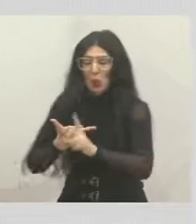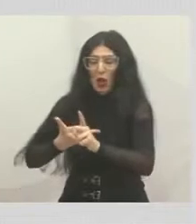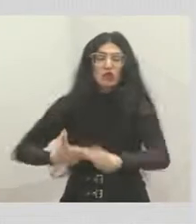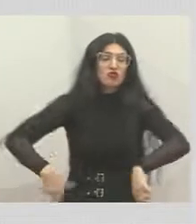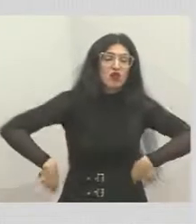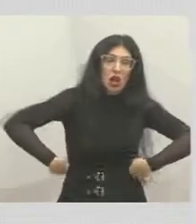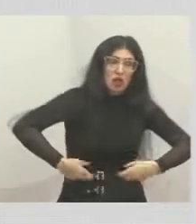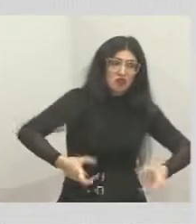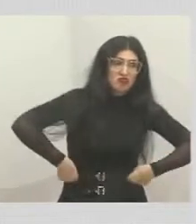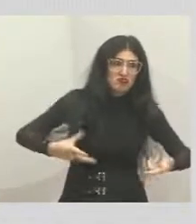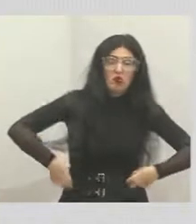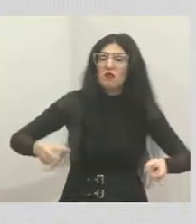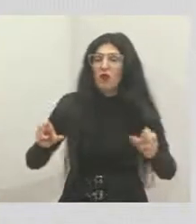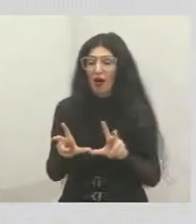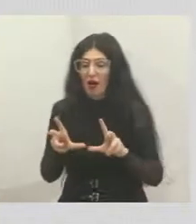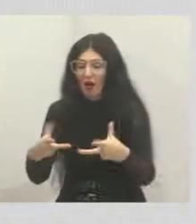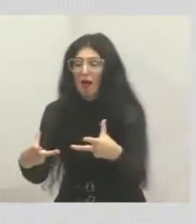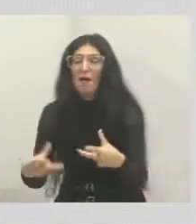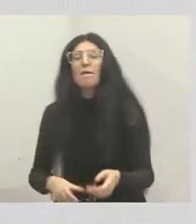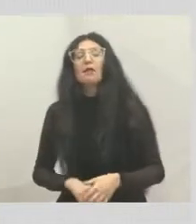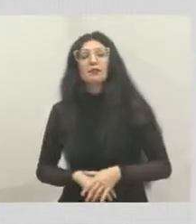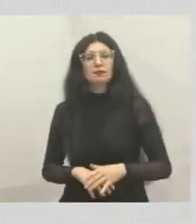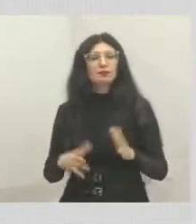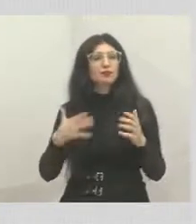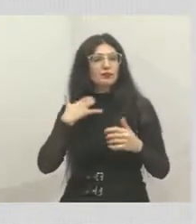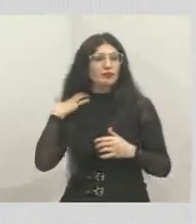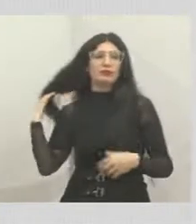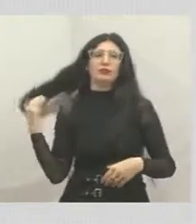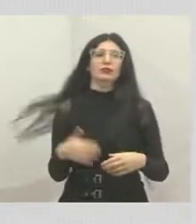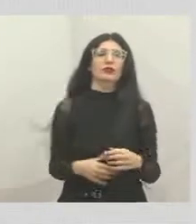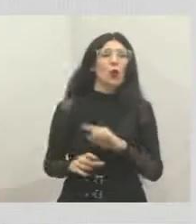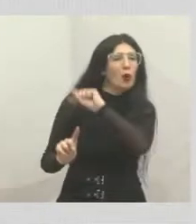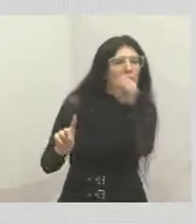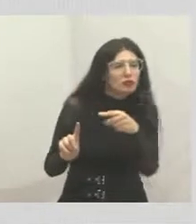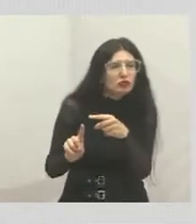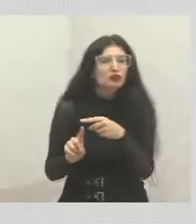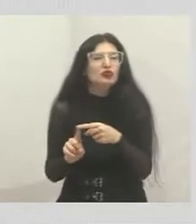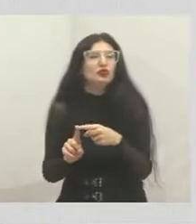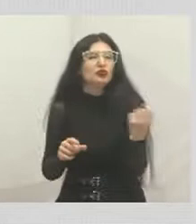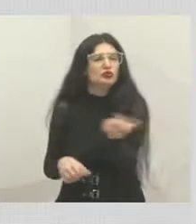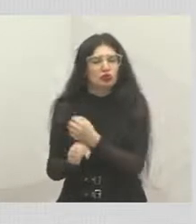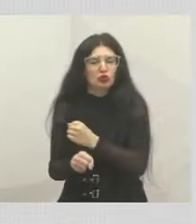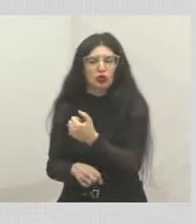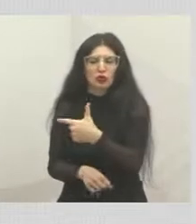Gastos com a Câmara, o Legislativo, meta orçado para 2020,